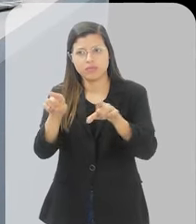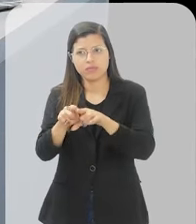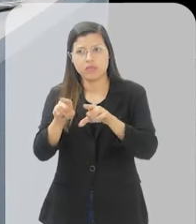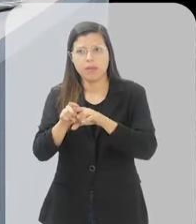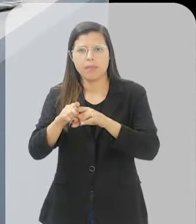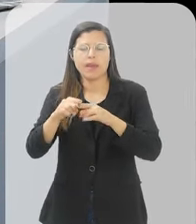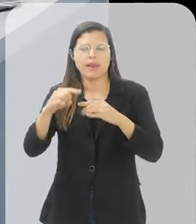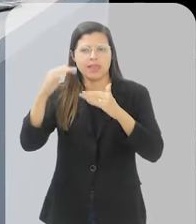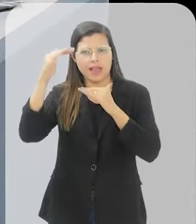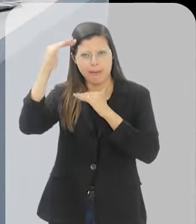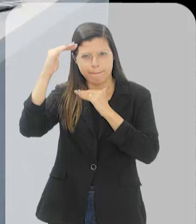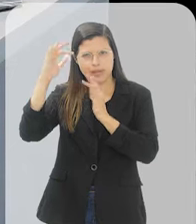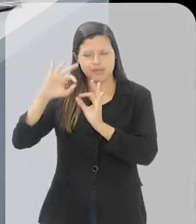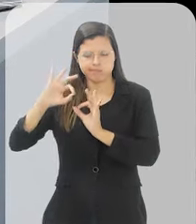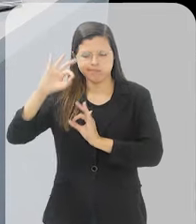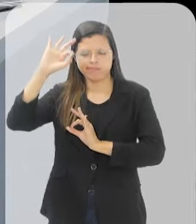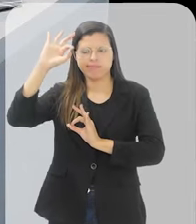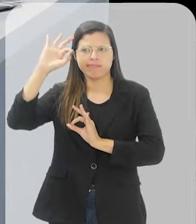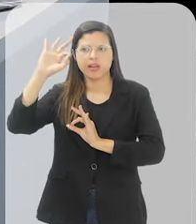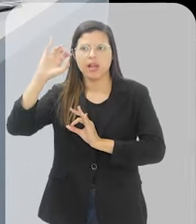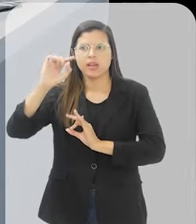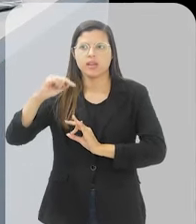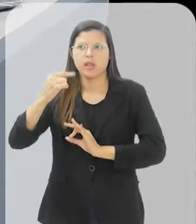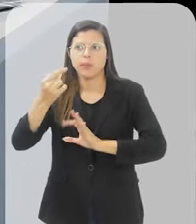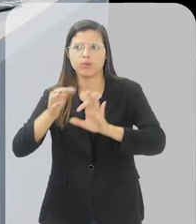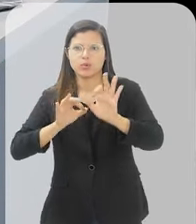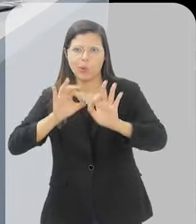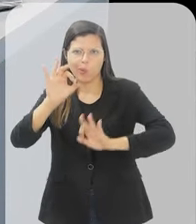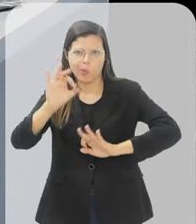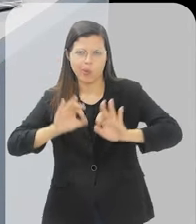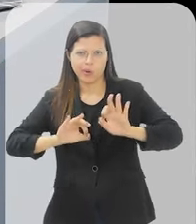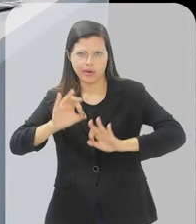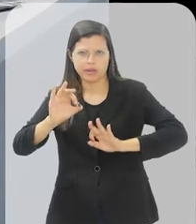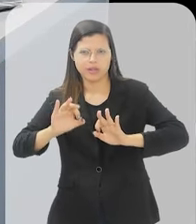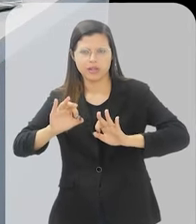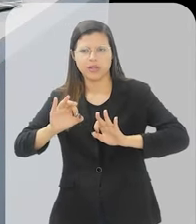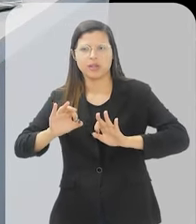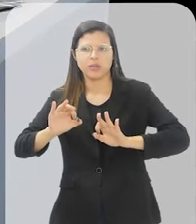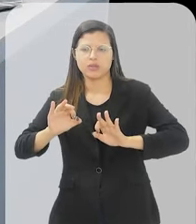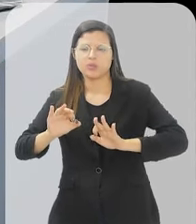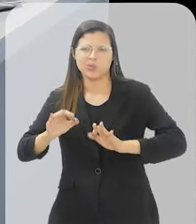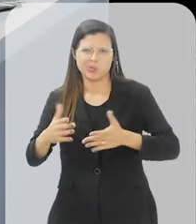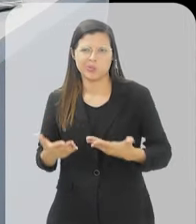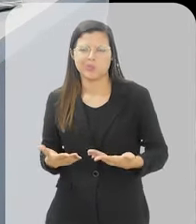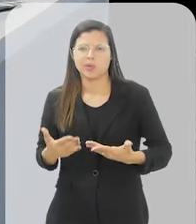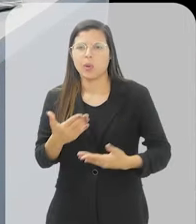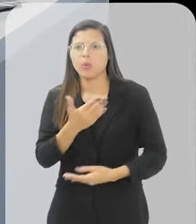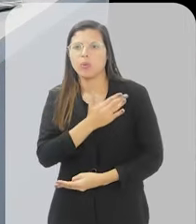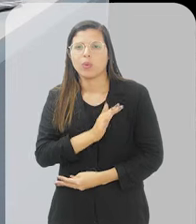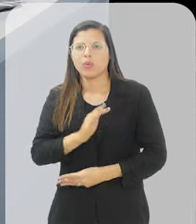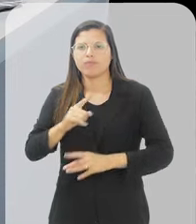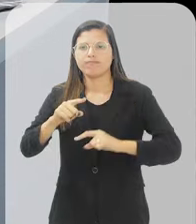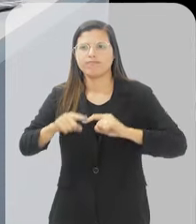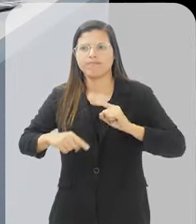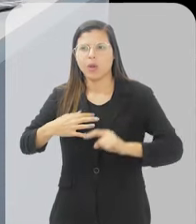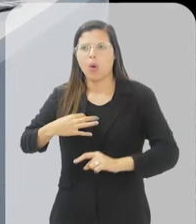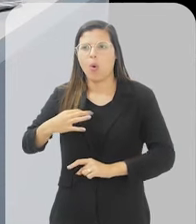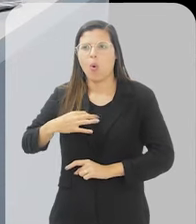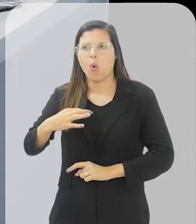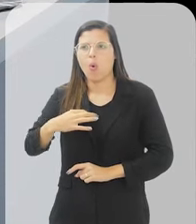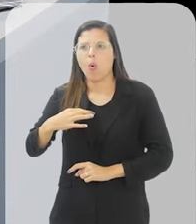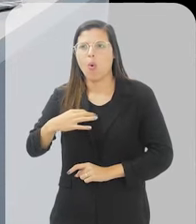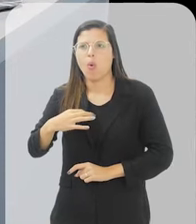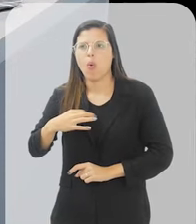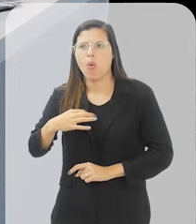cabeça, do tamanho da cabeça, e aí eu depois idealizo o resplendor. Eu não gosto que a fantasia